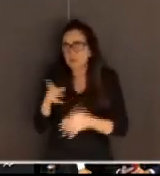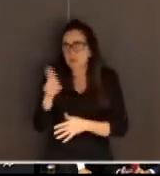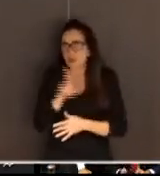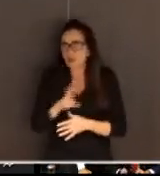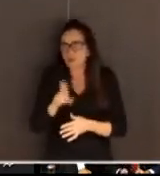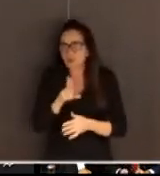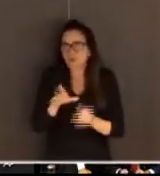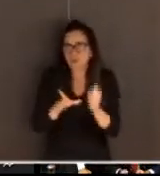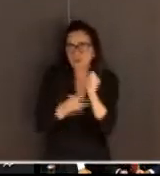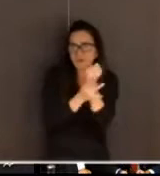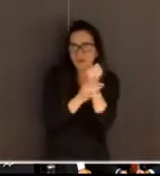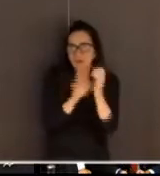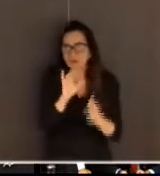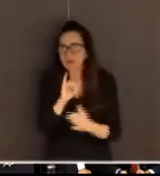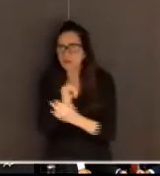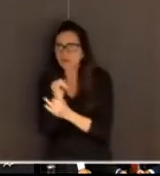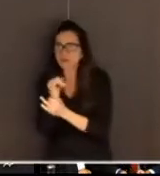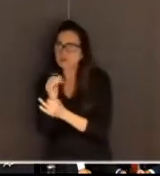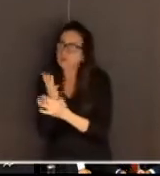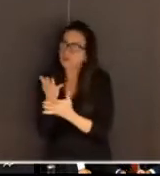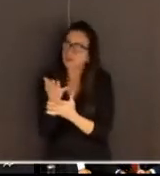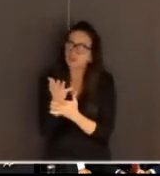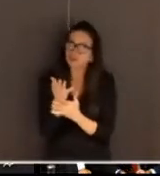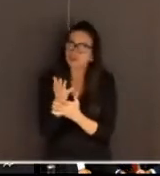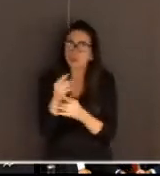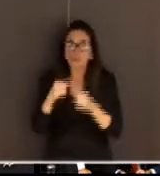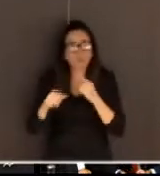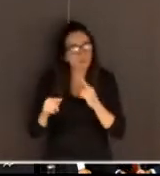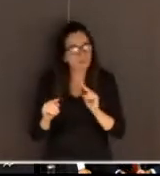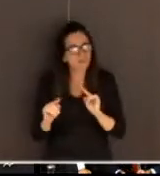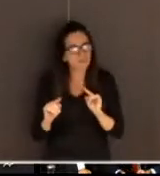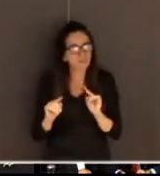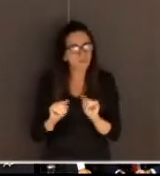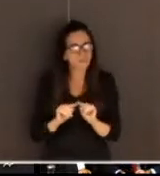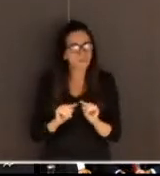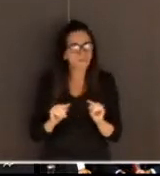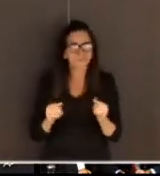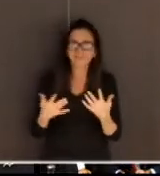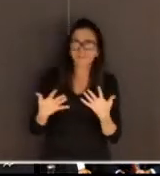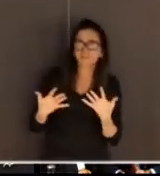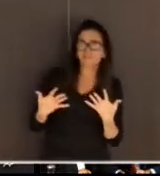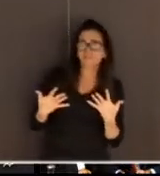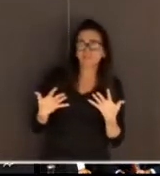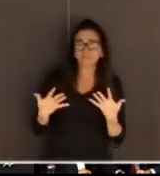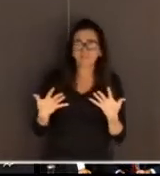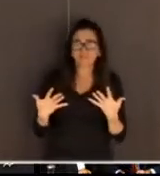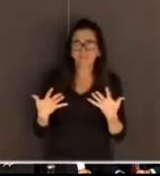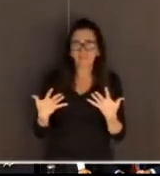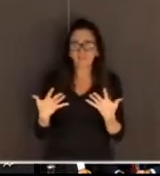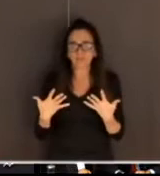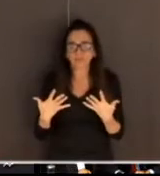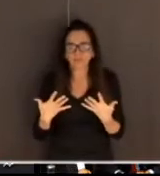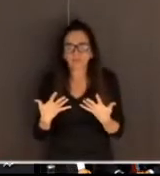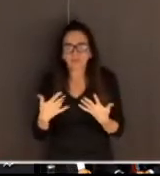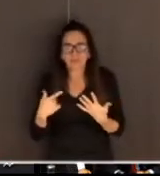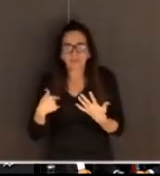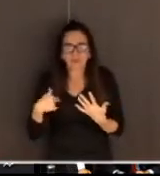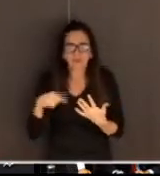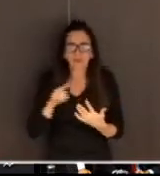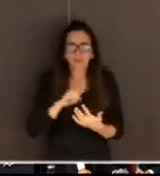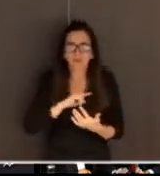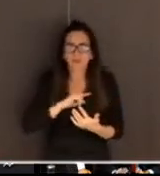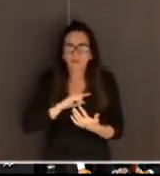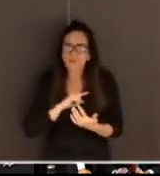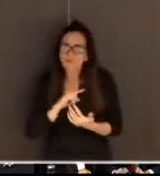algemas. As algemas são vedadas se não houver justificativa, mas não há esse dispositivo que impede de